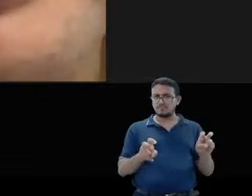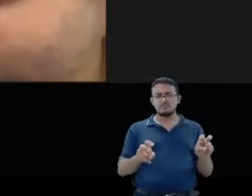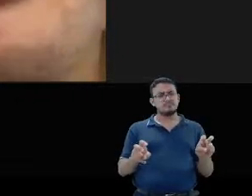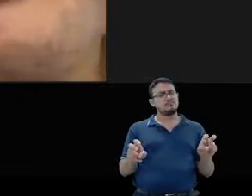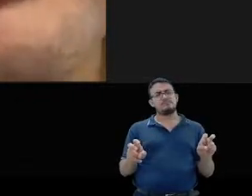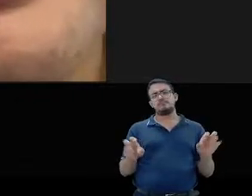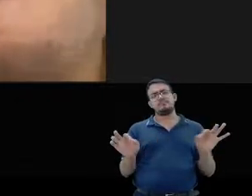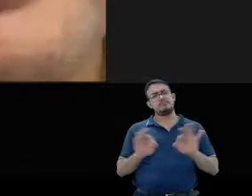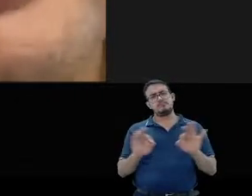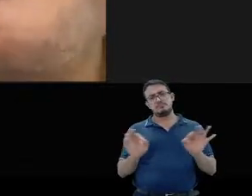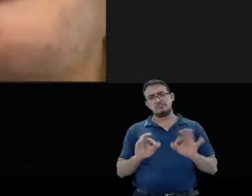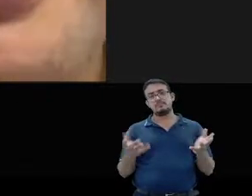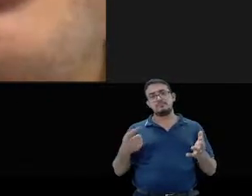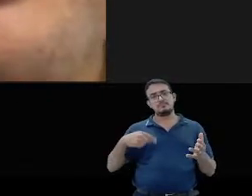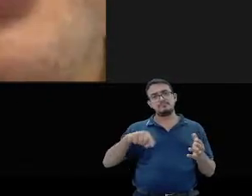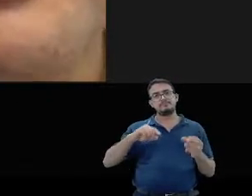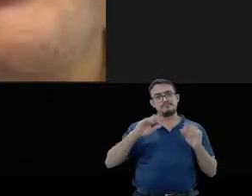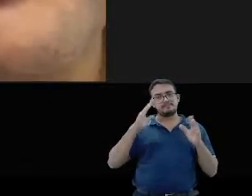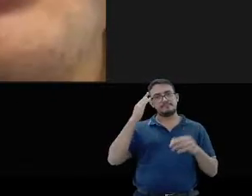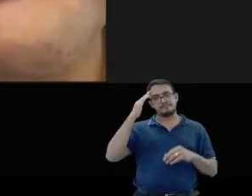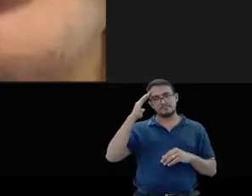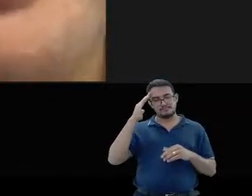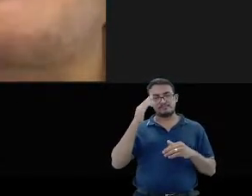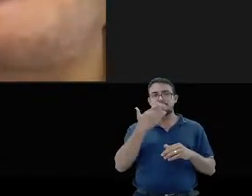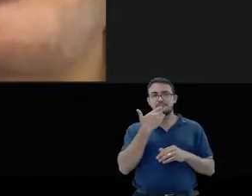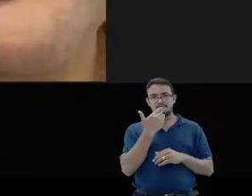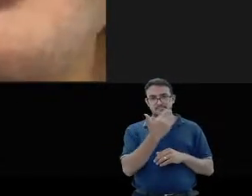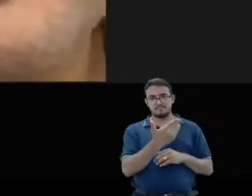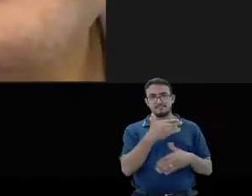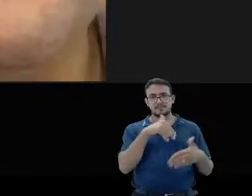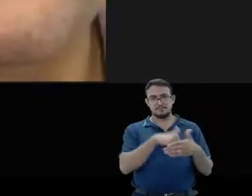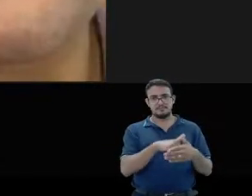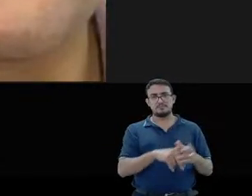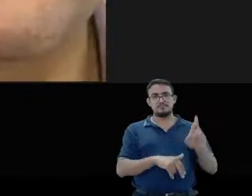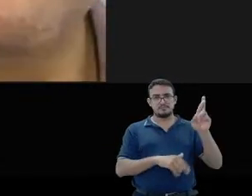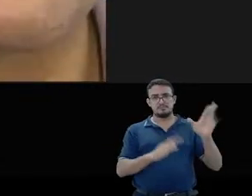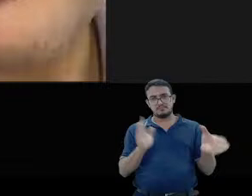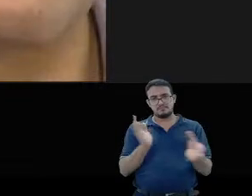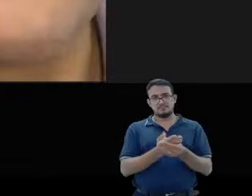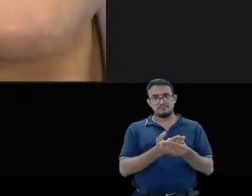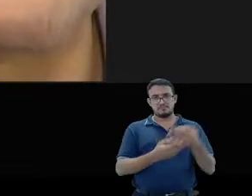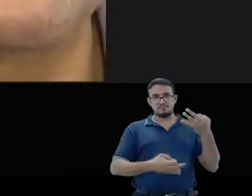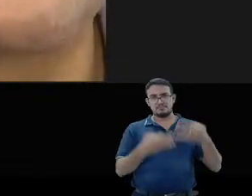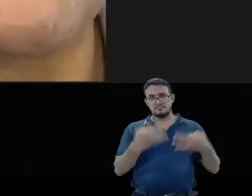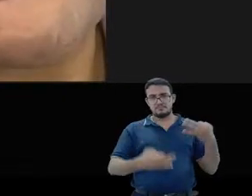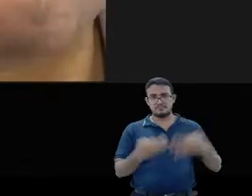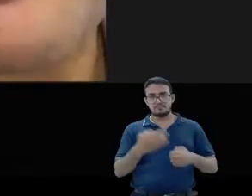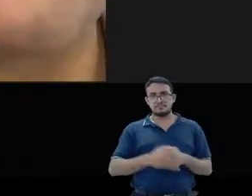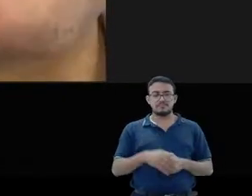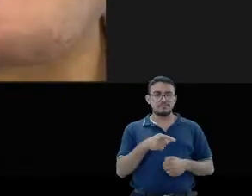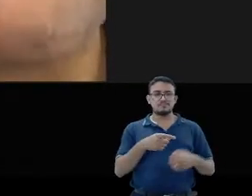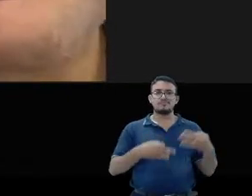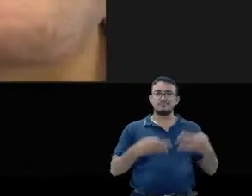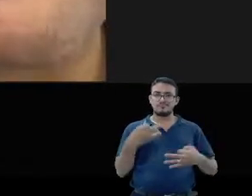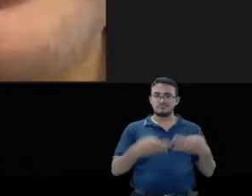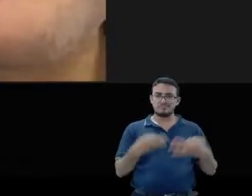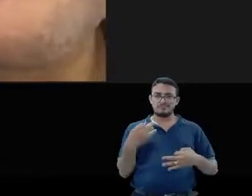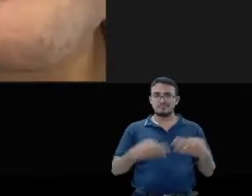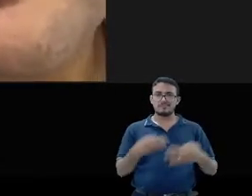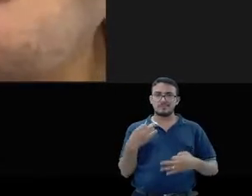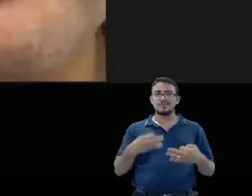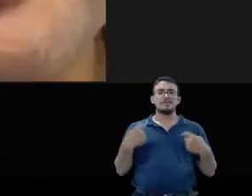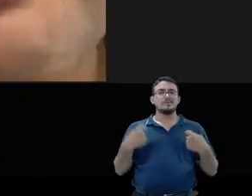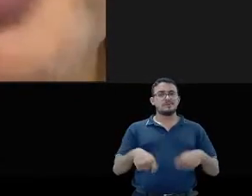qual entendemos, com a devida vênia ao voto do ilustre relator, que o julgado carece de reparo neste